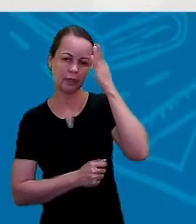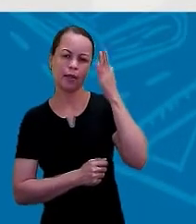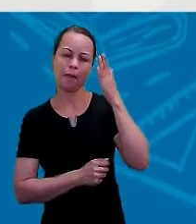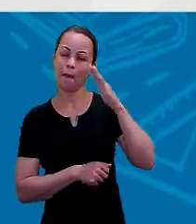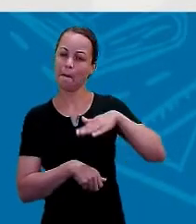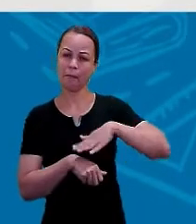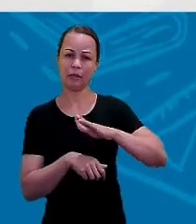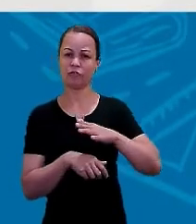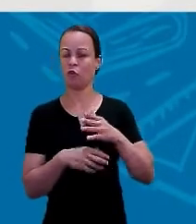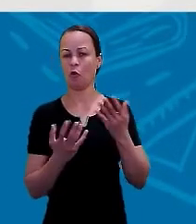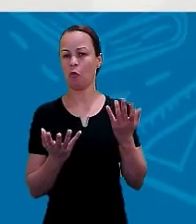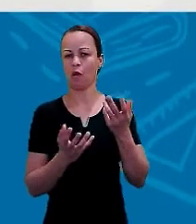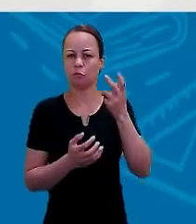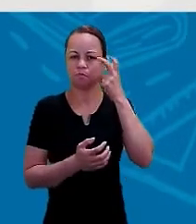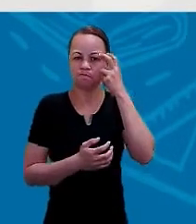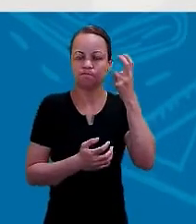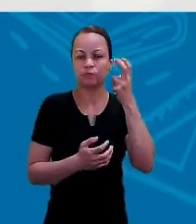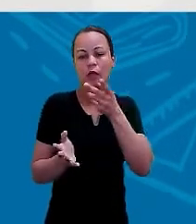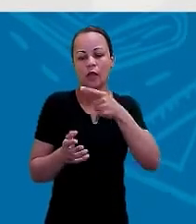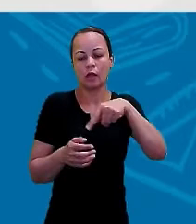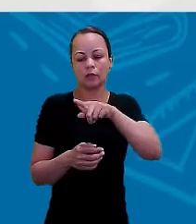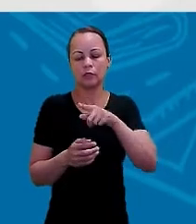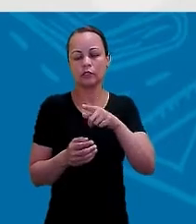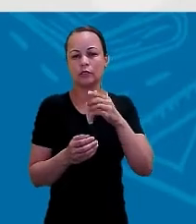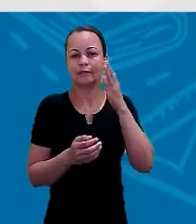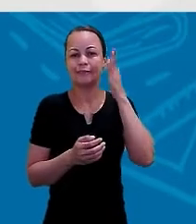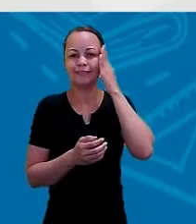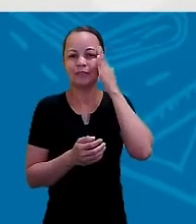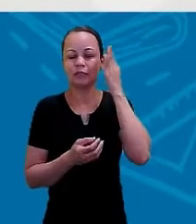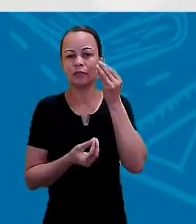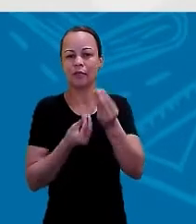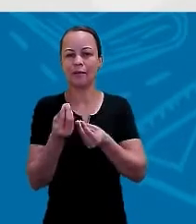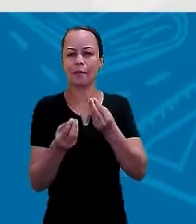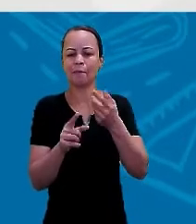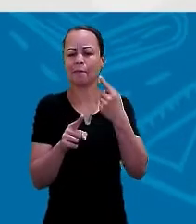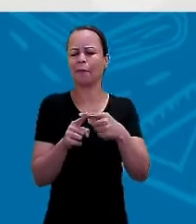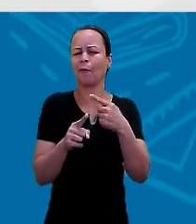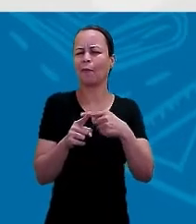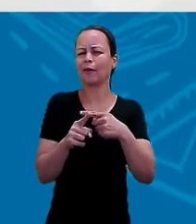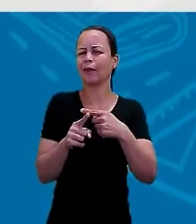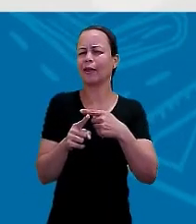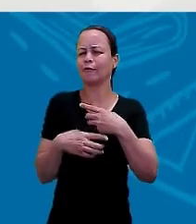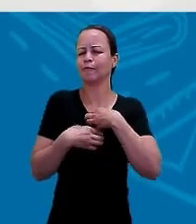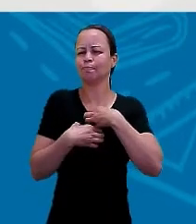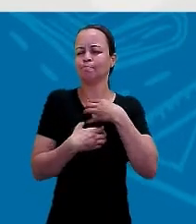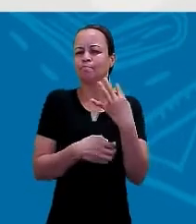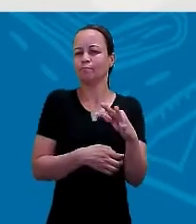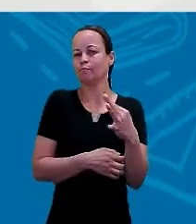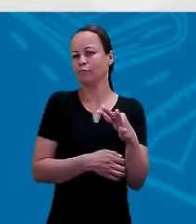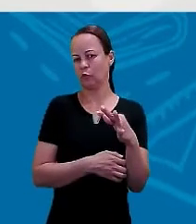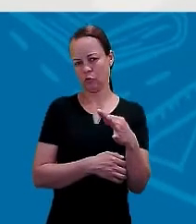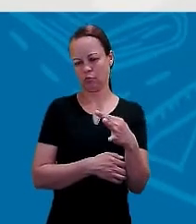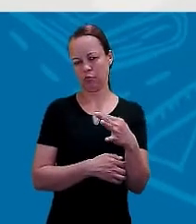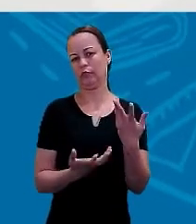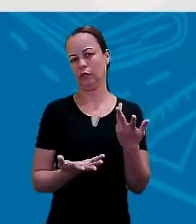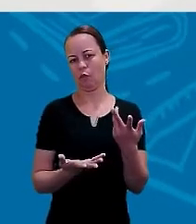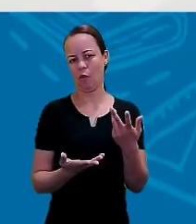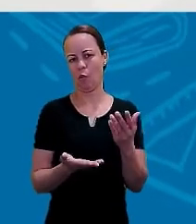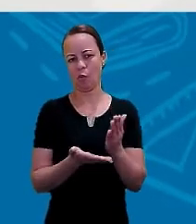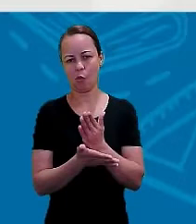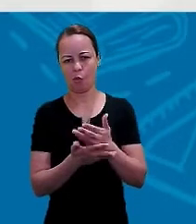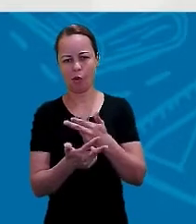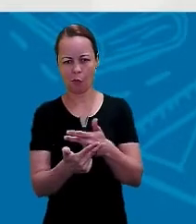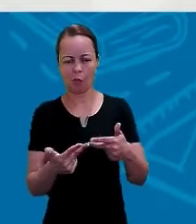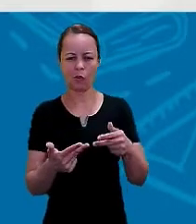inteligível, muito mais perspicaz, por que está sentindo dor. Algo de errado está acontecendo. Então a dor, ela tem uma importância